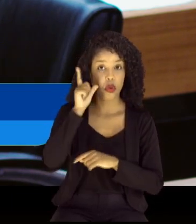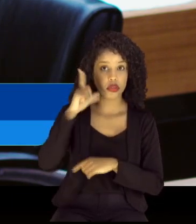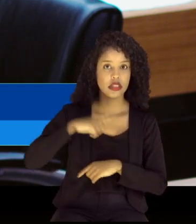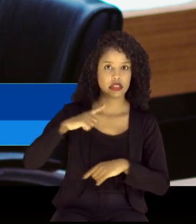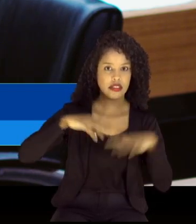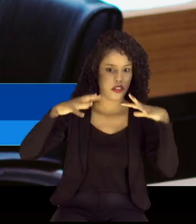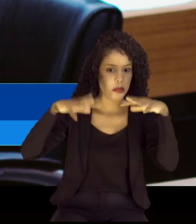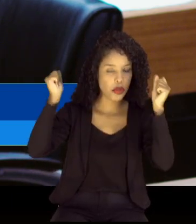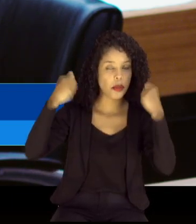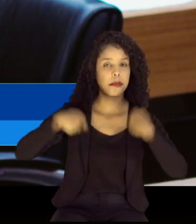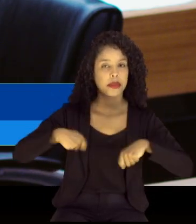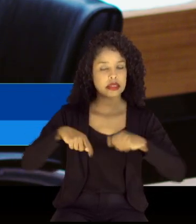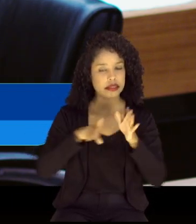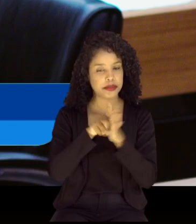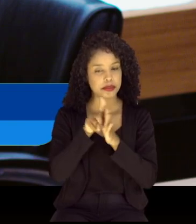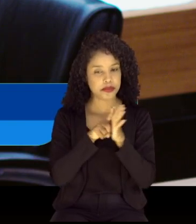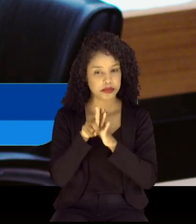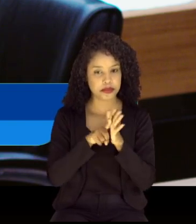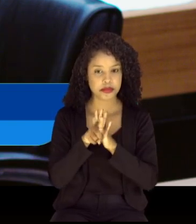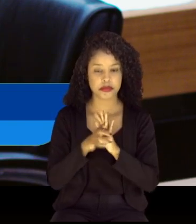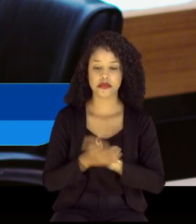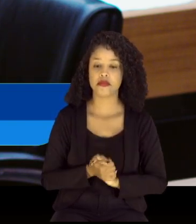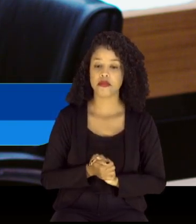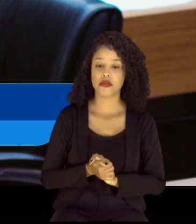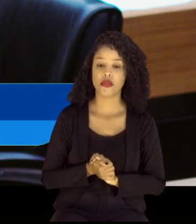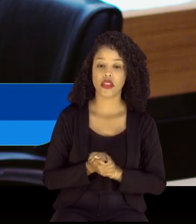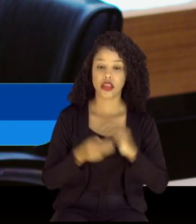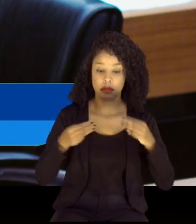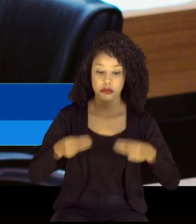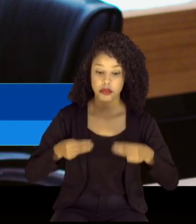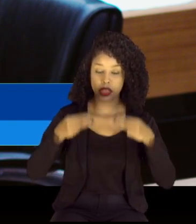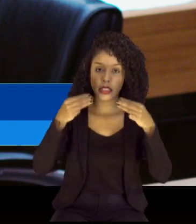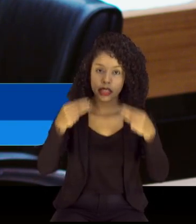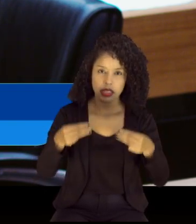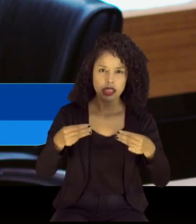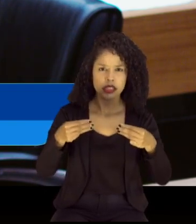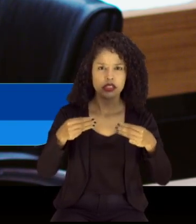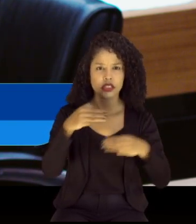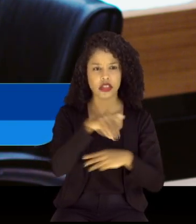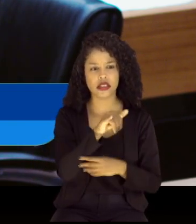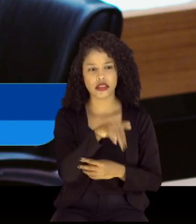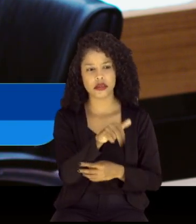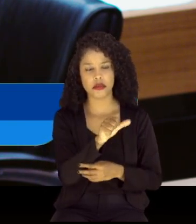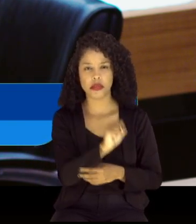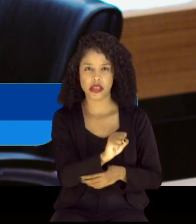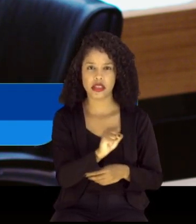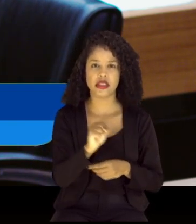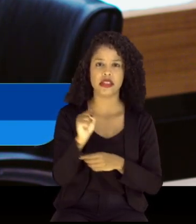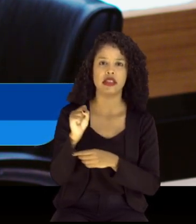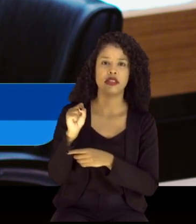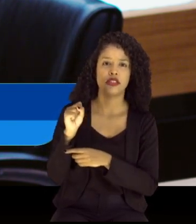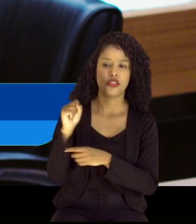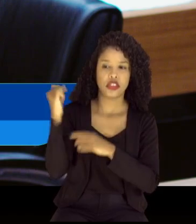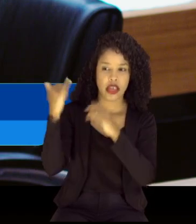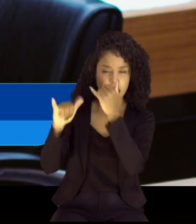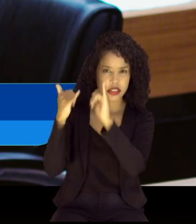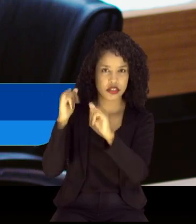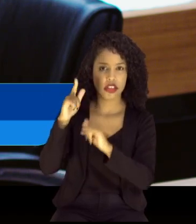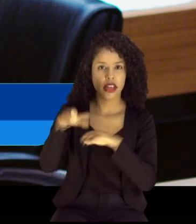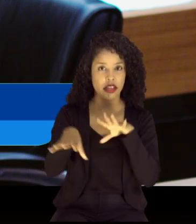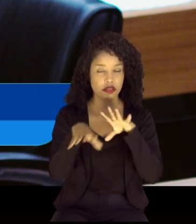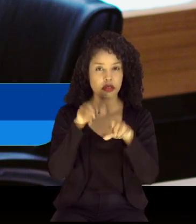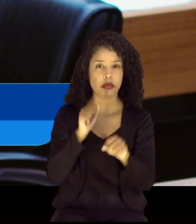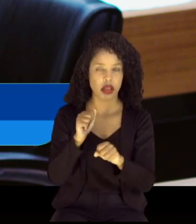que precisa ser apurado, e a ministra da Minas Energia, que eu acho que ela é formada em engenharia elétrica, né, a primeira dama